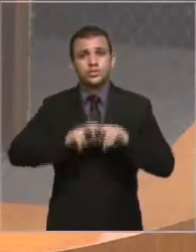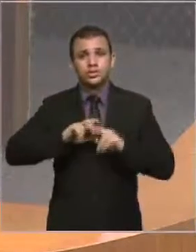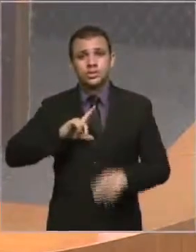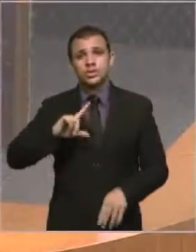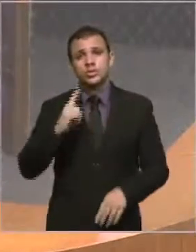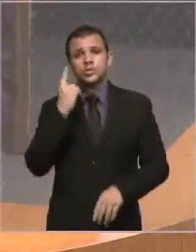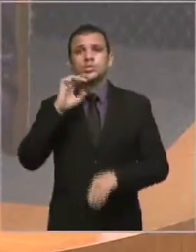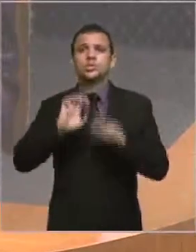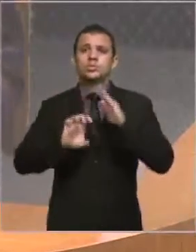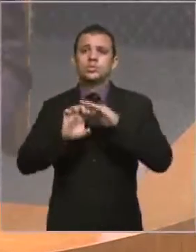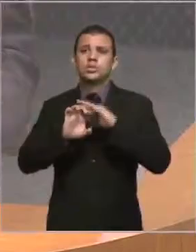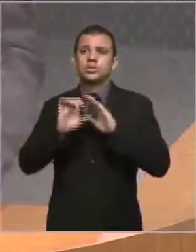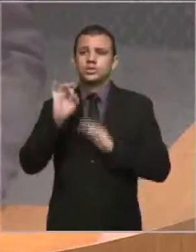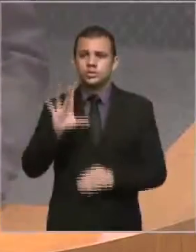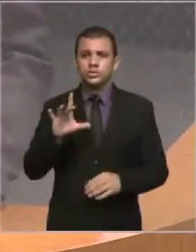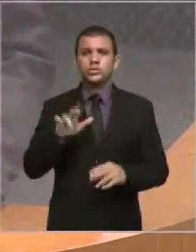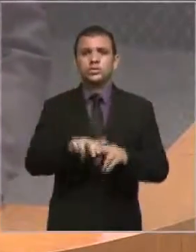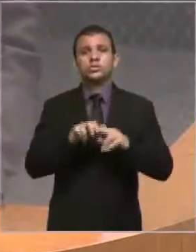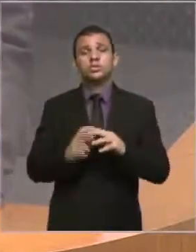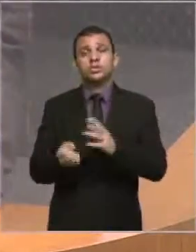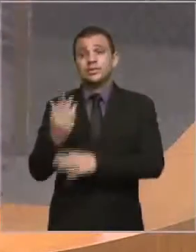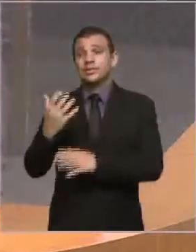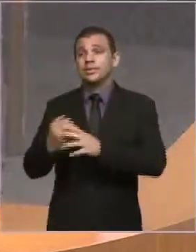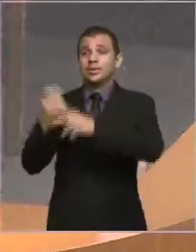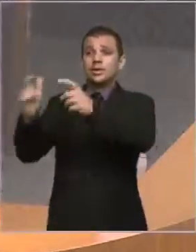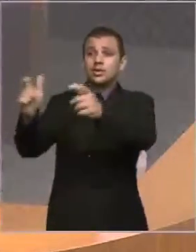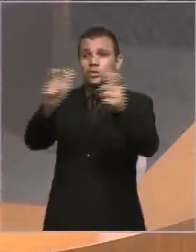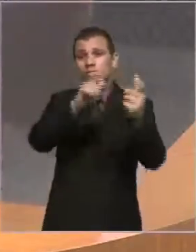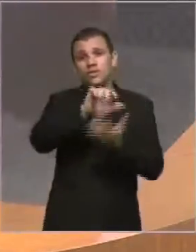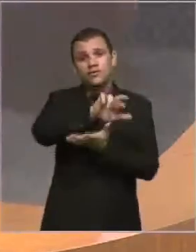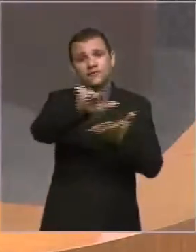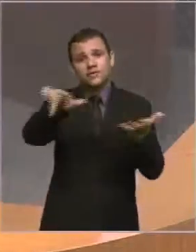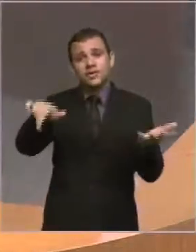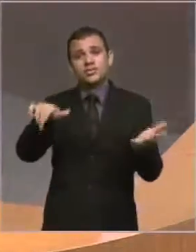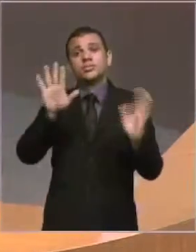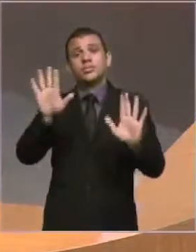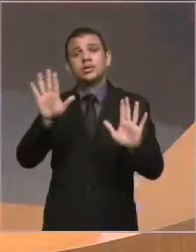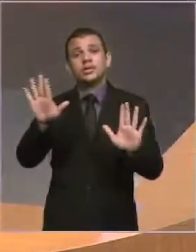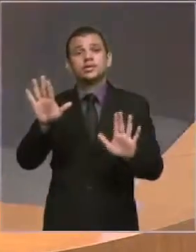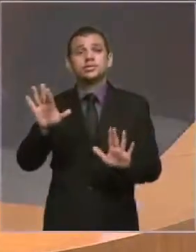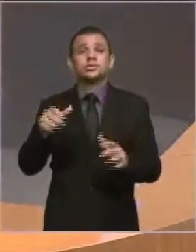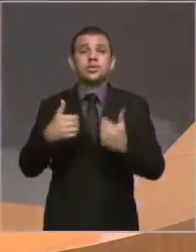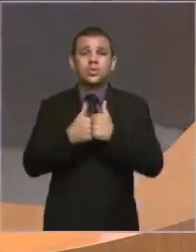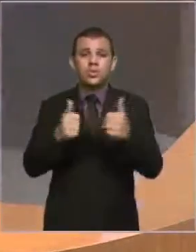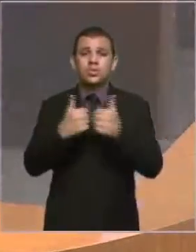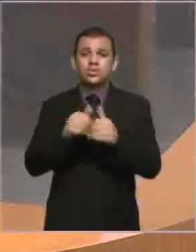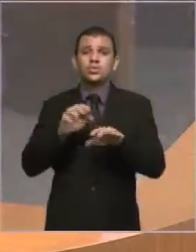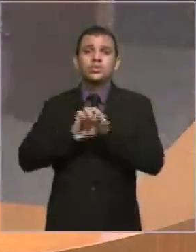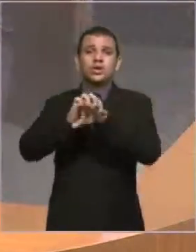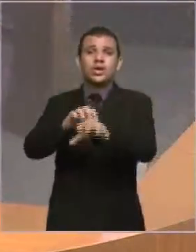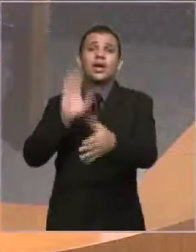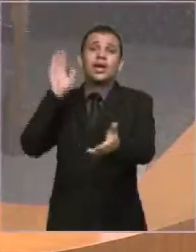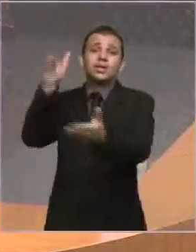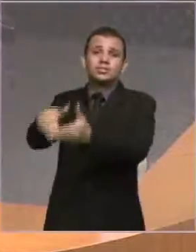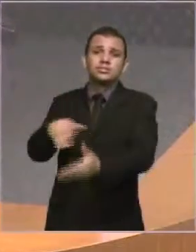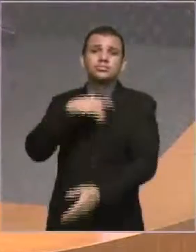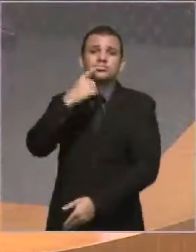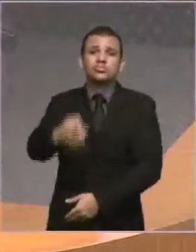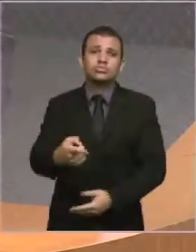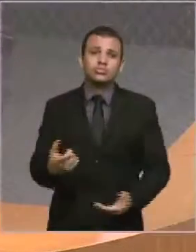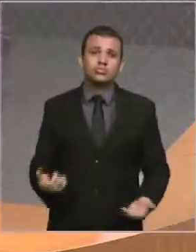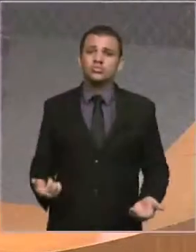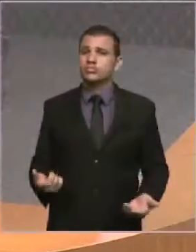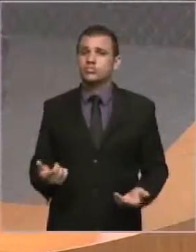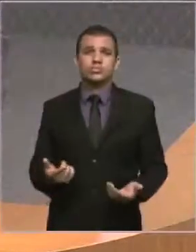a cidade cresceu e essas linhas não chegavam à população de Timon, dando eficiência no transporte coletivo. O